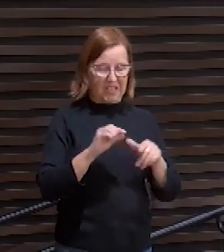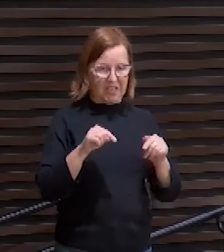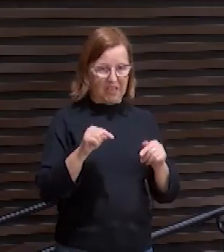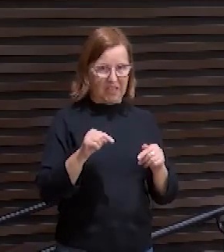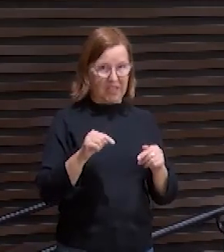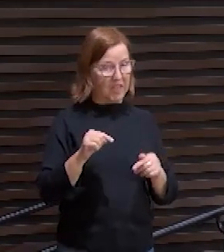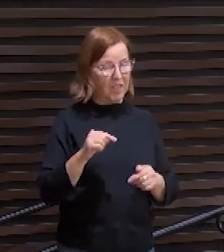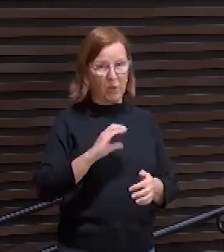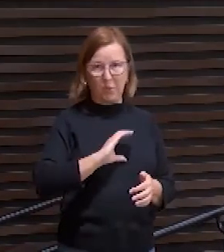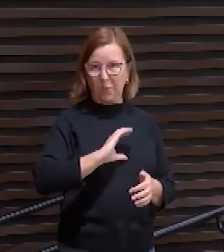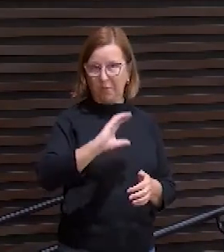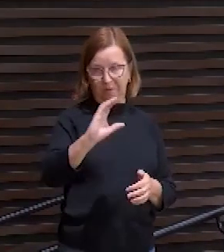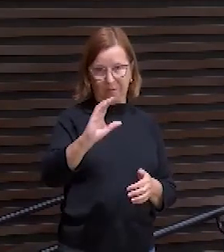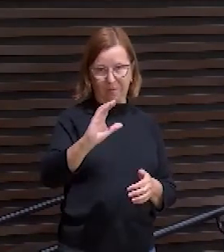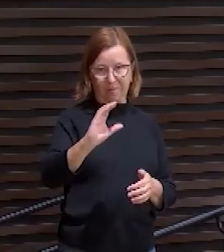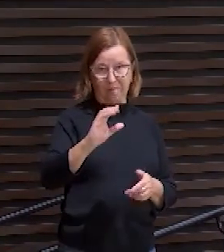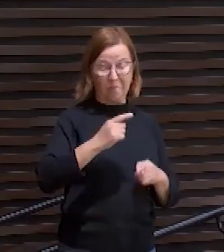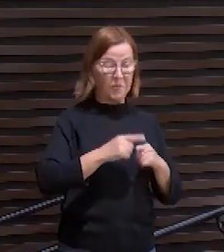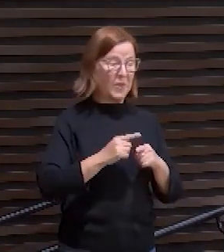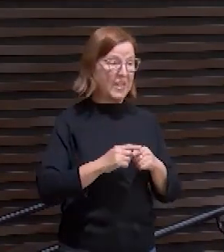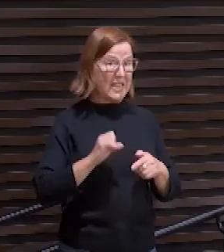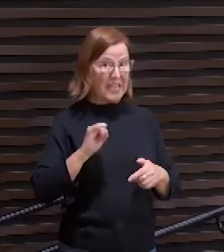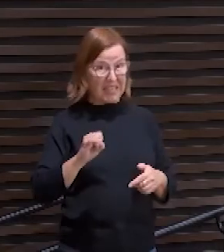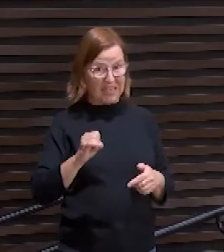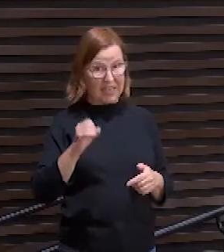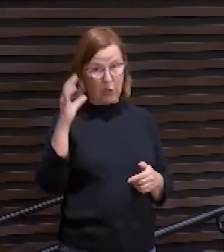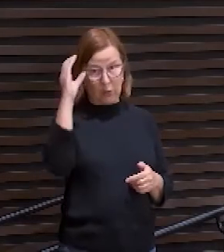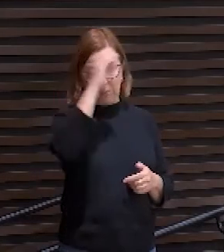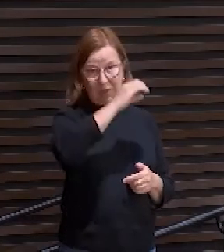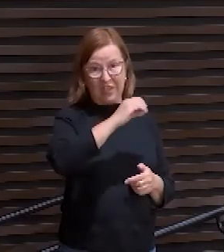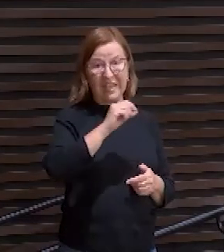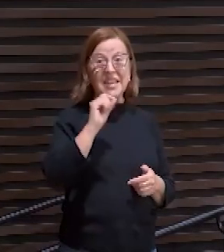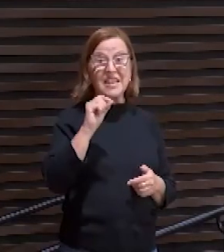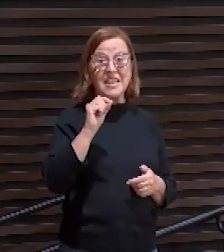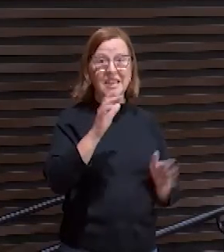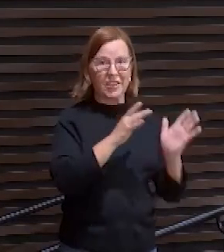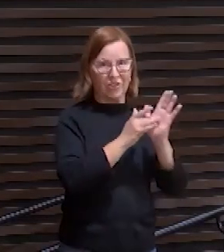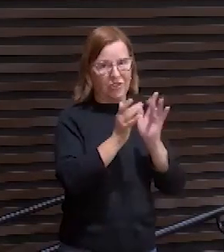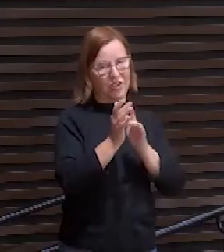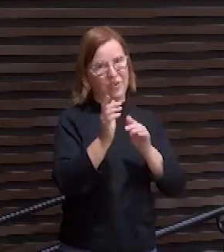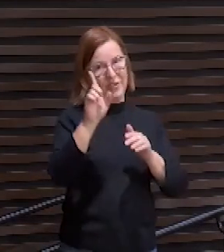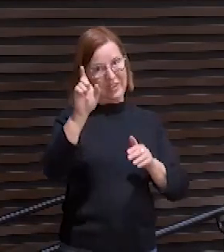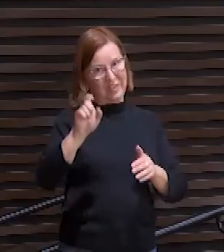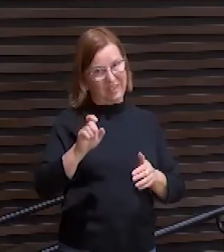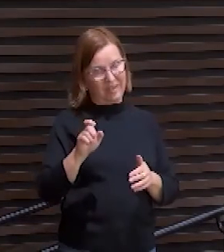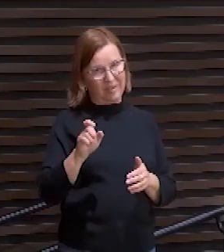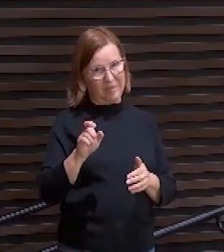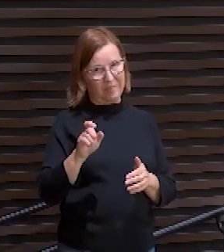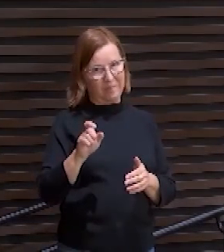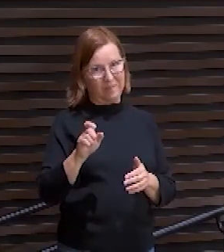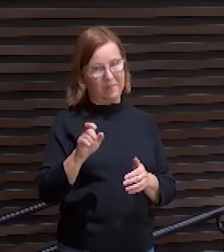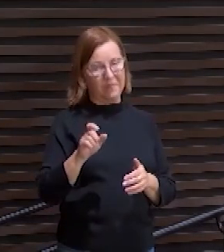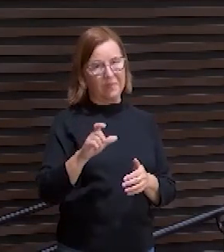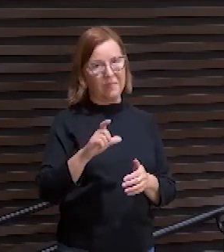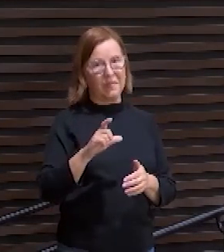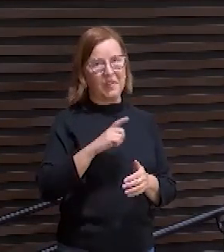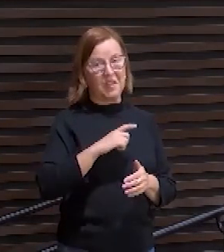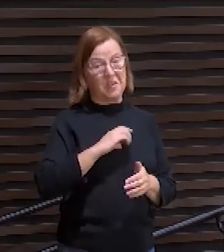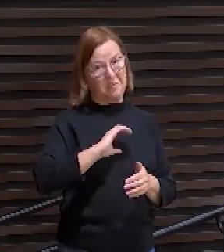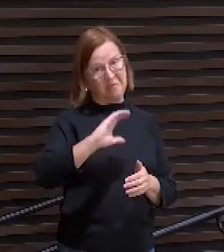tivesse compreendido quem Jesus era, ele teria confiado, mas para ele era mais um